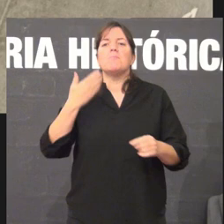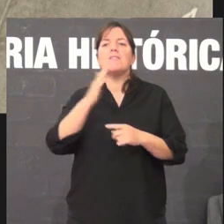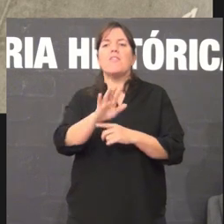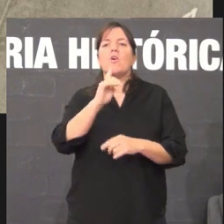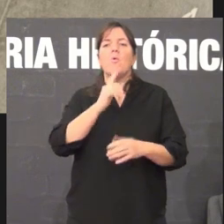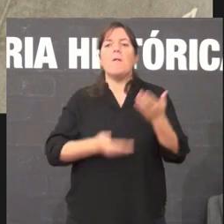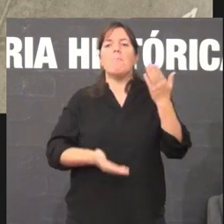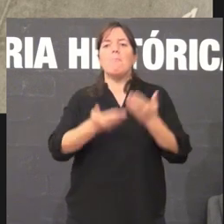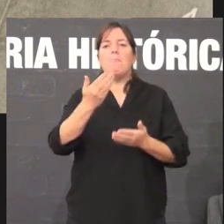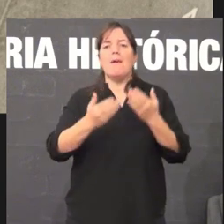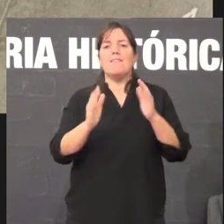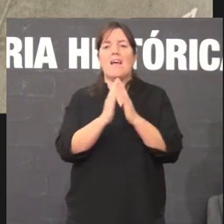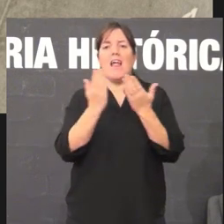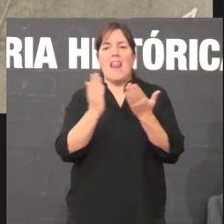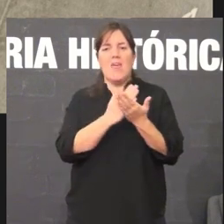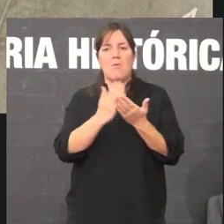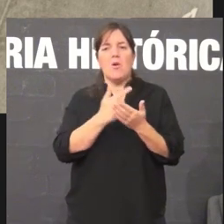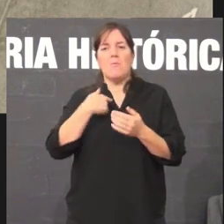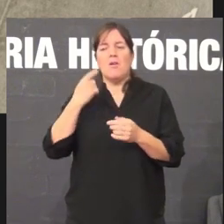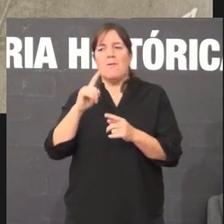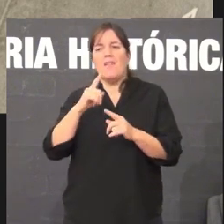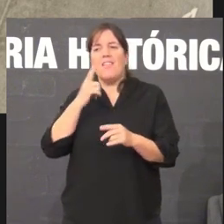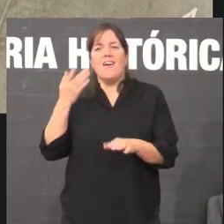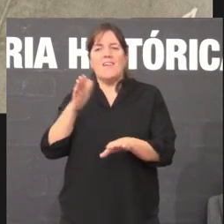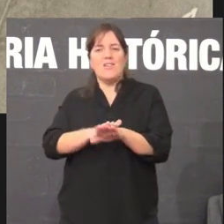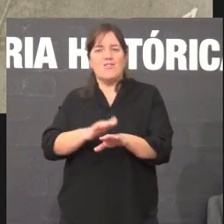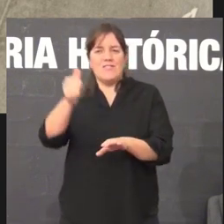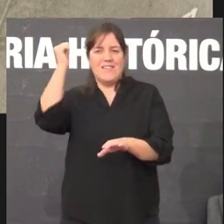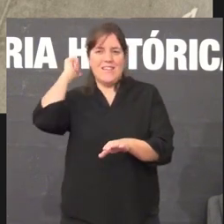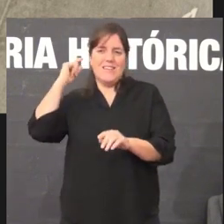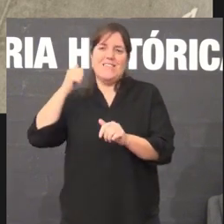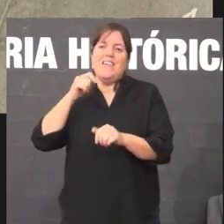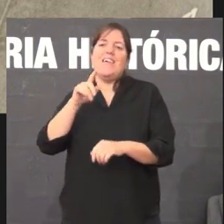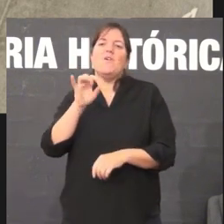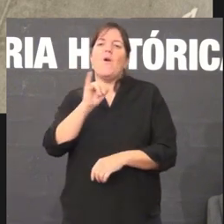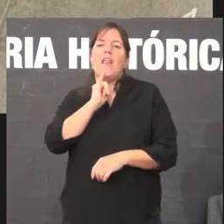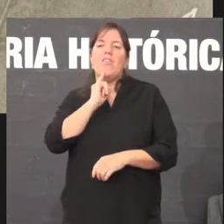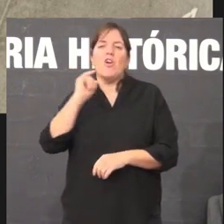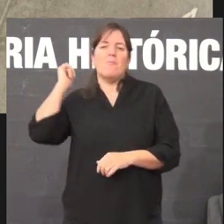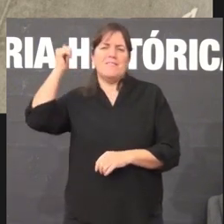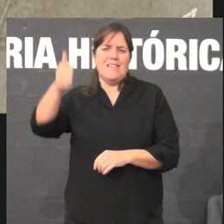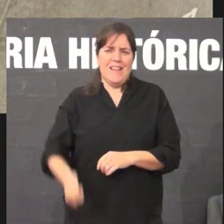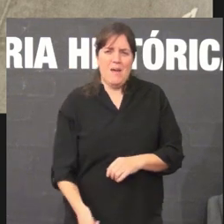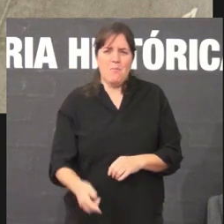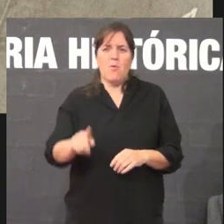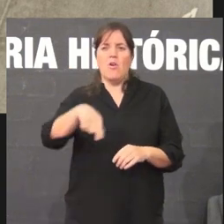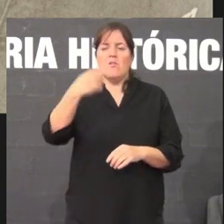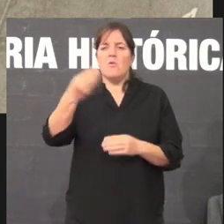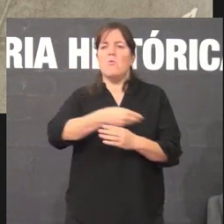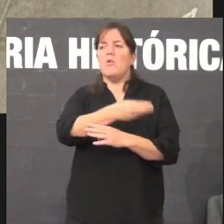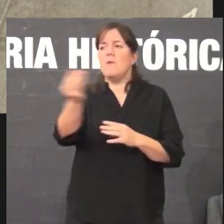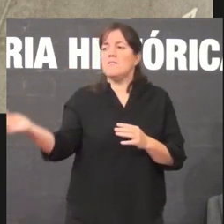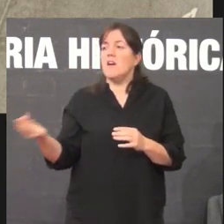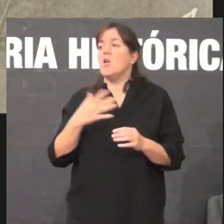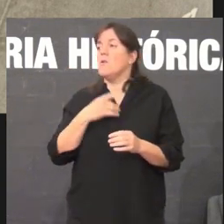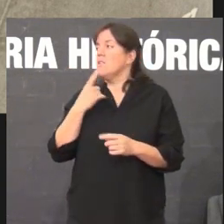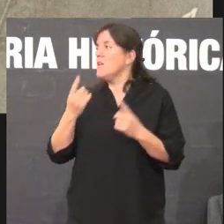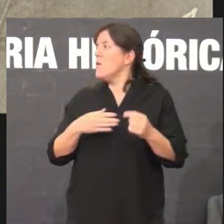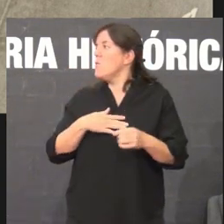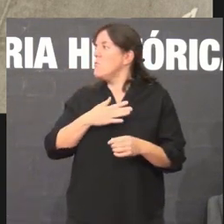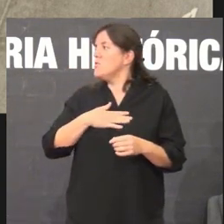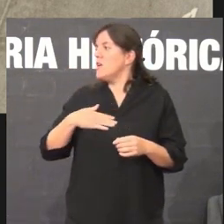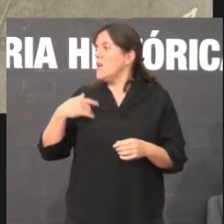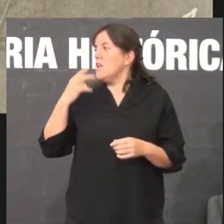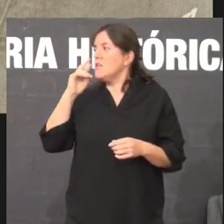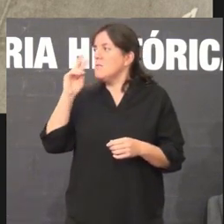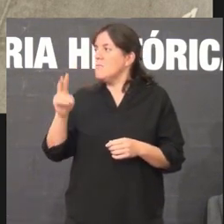pesa, mas máis pesada e a louxa, que leva o noso idioma enriba desde hai moito tempo. Vou polo pasar, que puiden traer máis, por se podes dar,